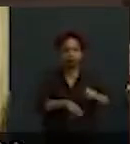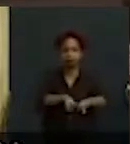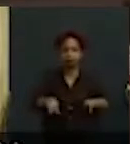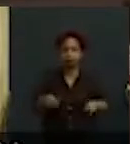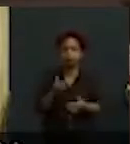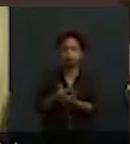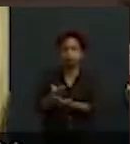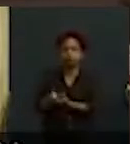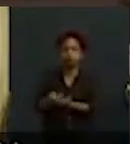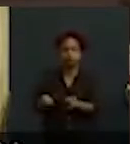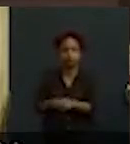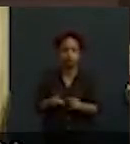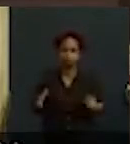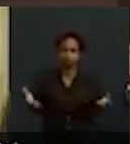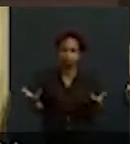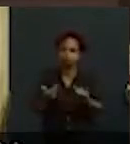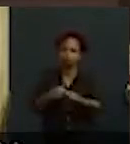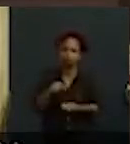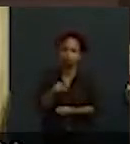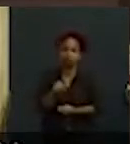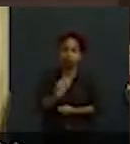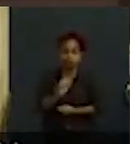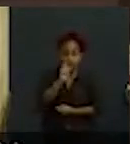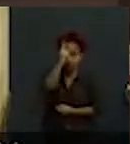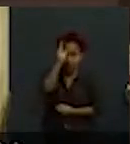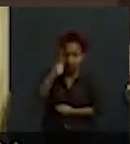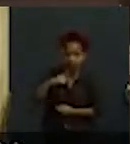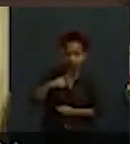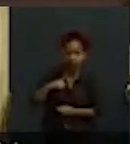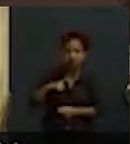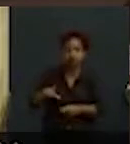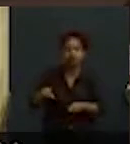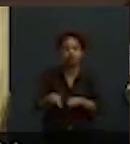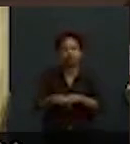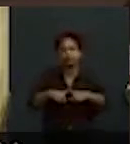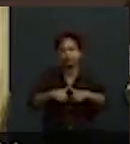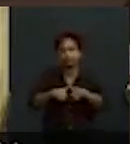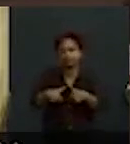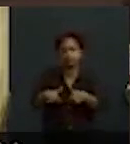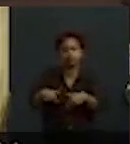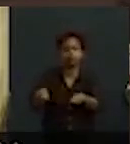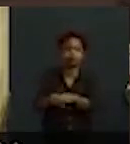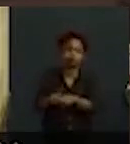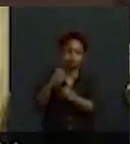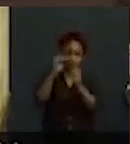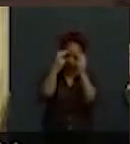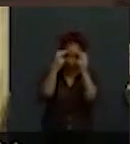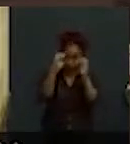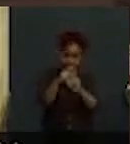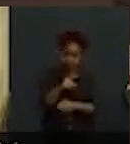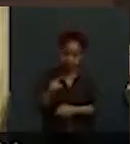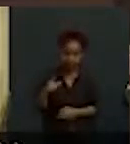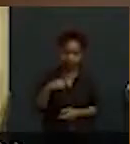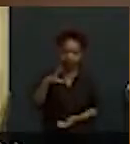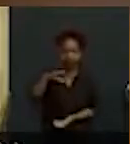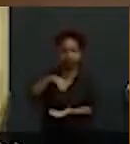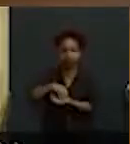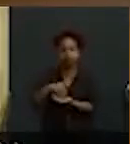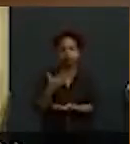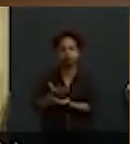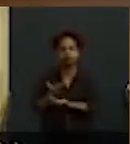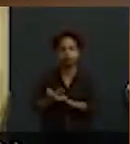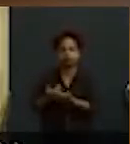estudos, abrilhanta com sua criatividade, operatividade e inteligência o Centro de Estudos